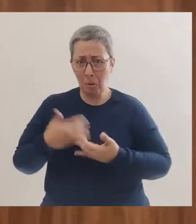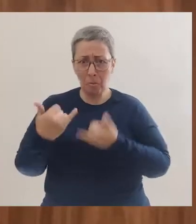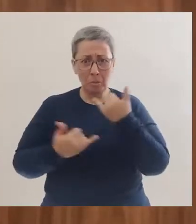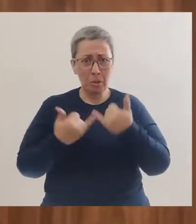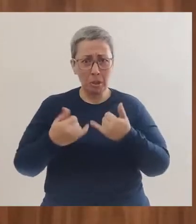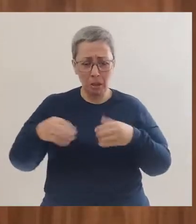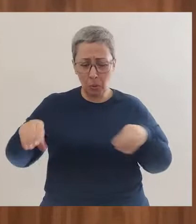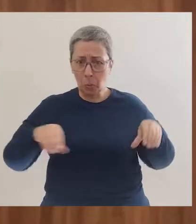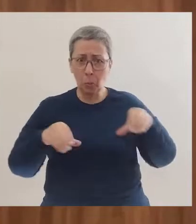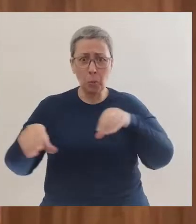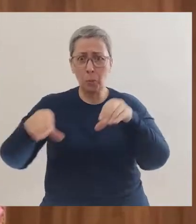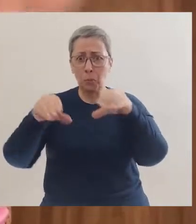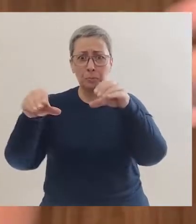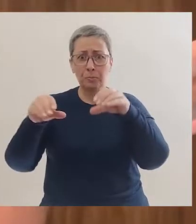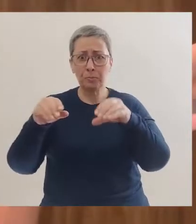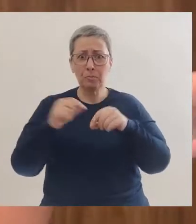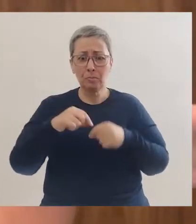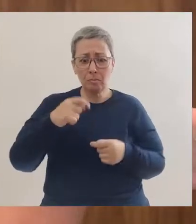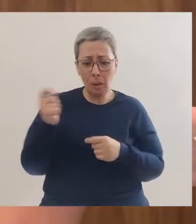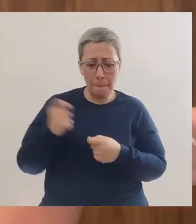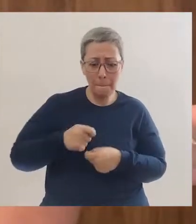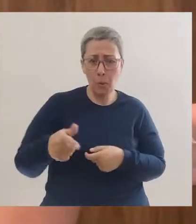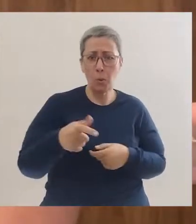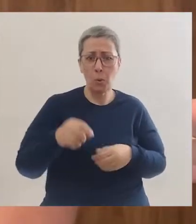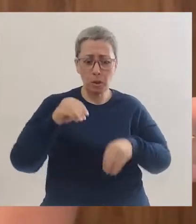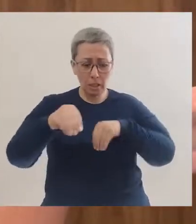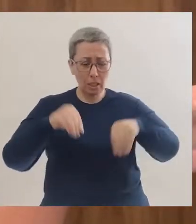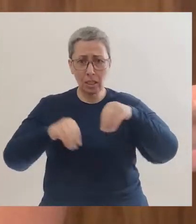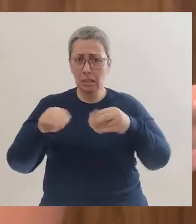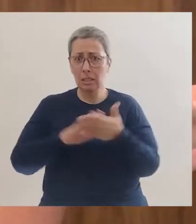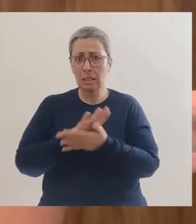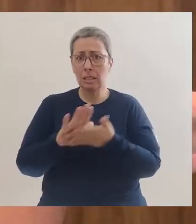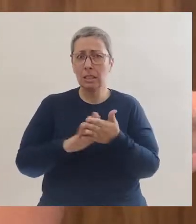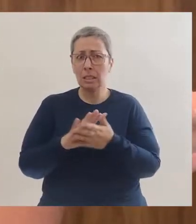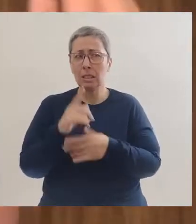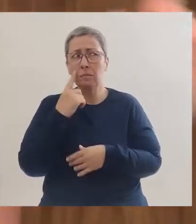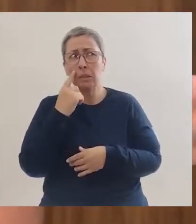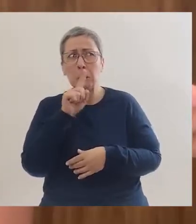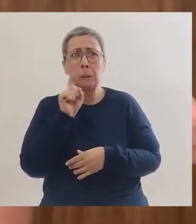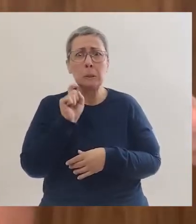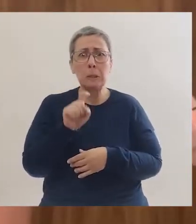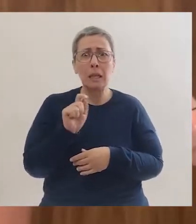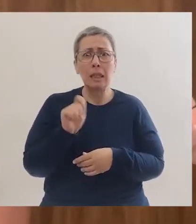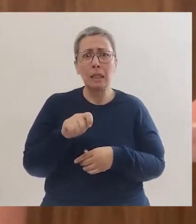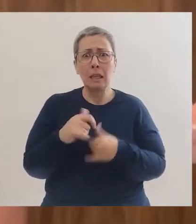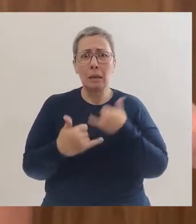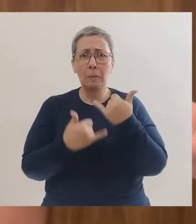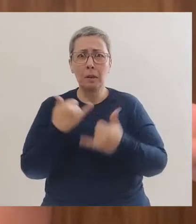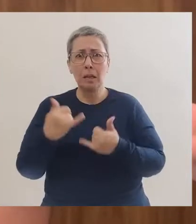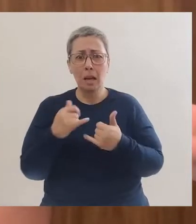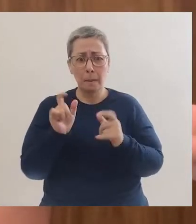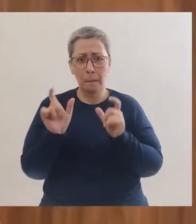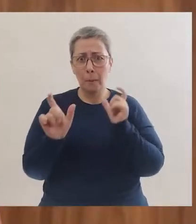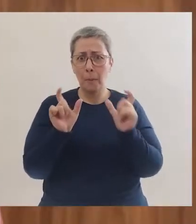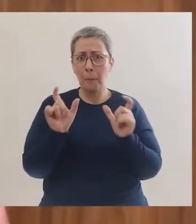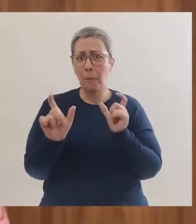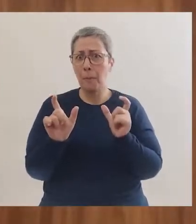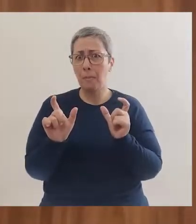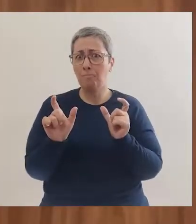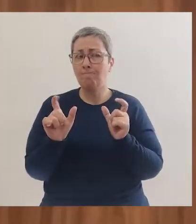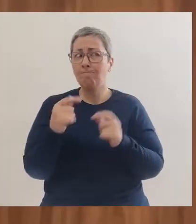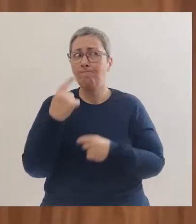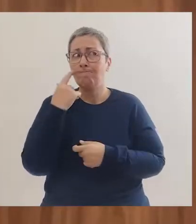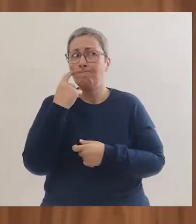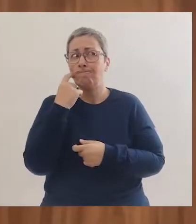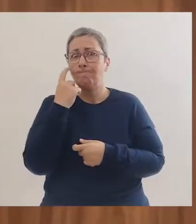carrinho. Não tem peão, não tem dama. Será que dá pra brincar com palavras?